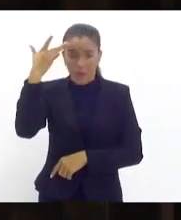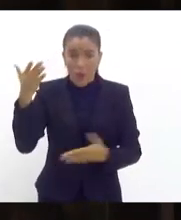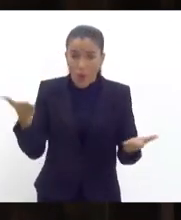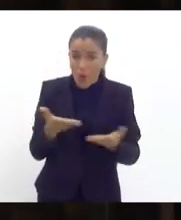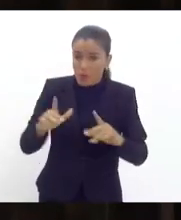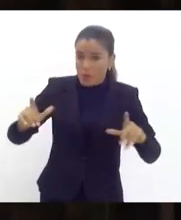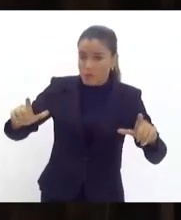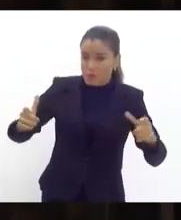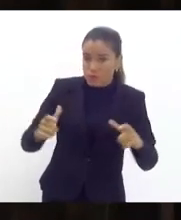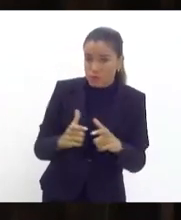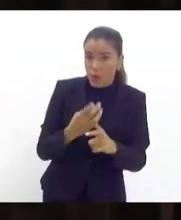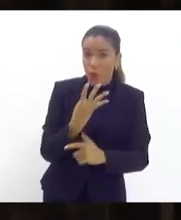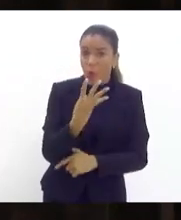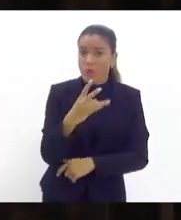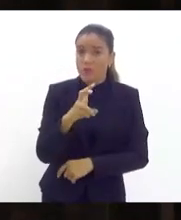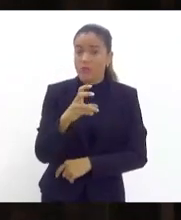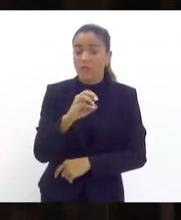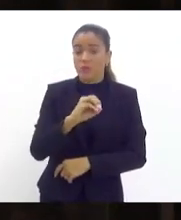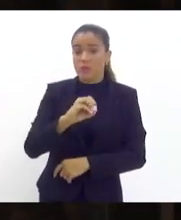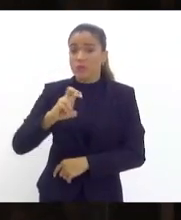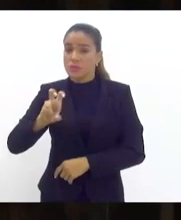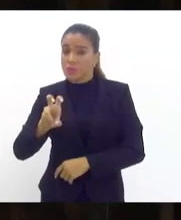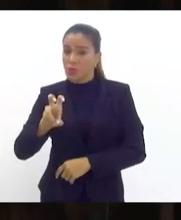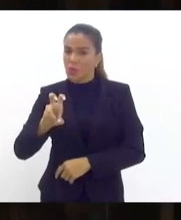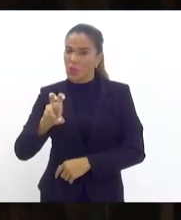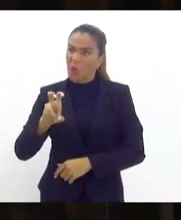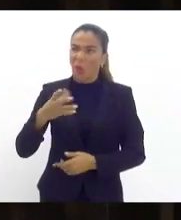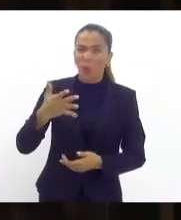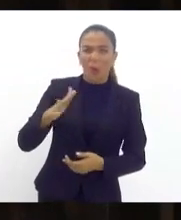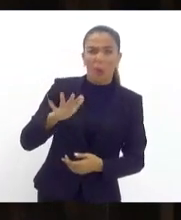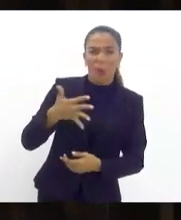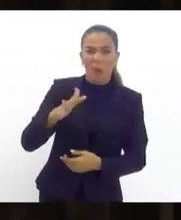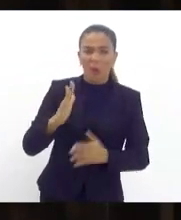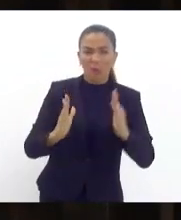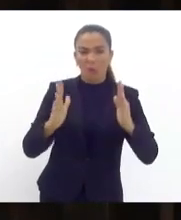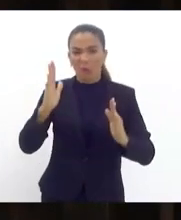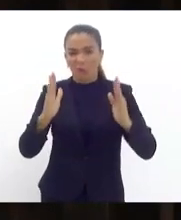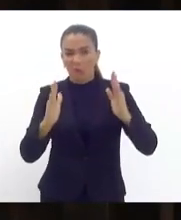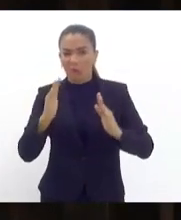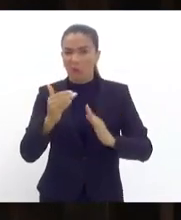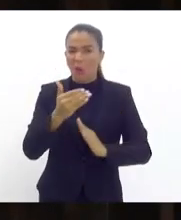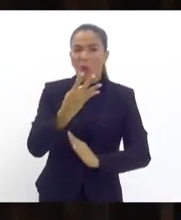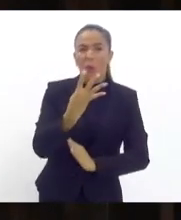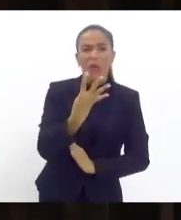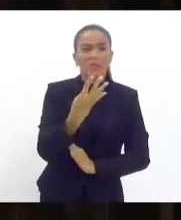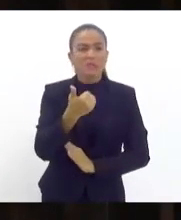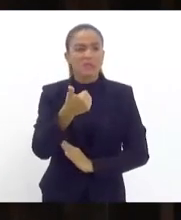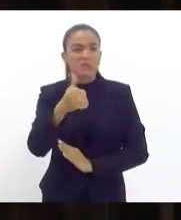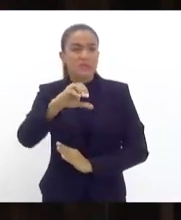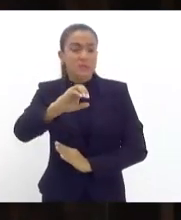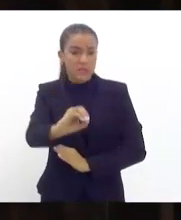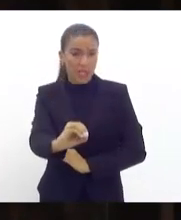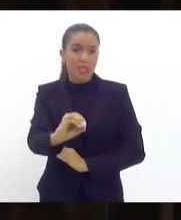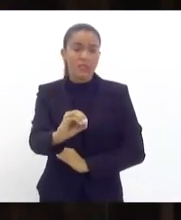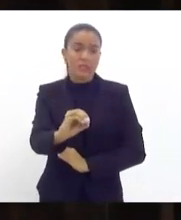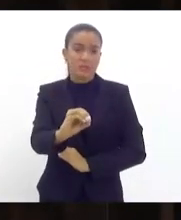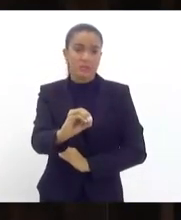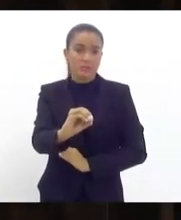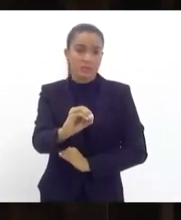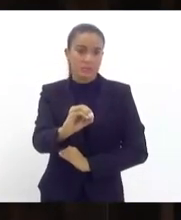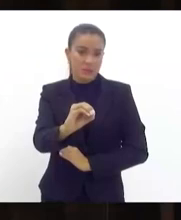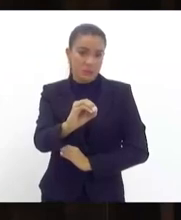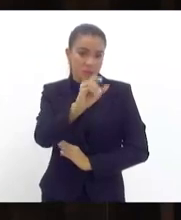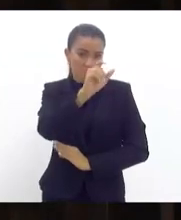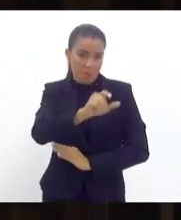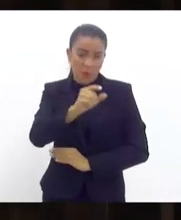tem se eu não me engano 405 a 410 eu não sei o número